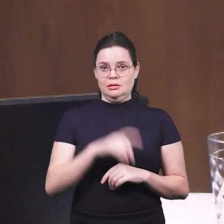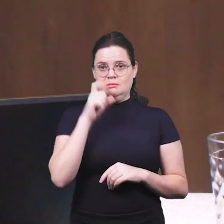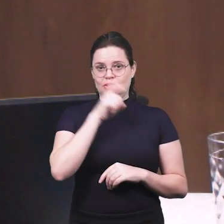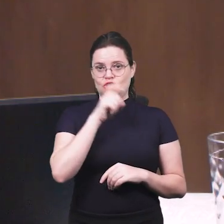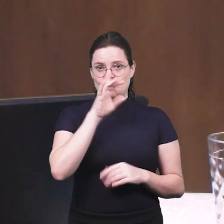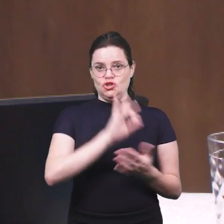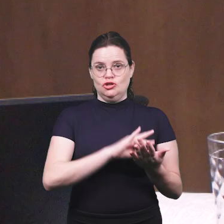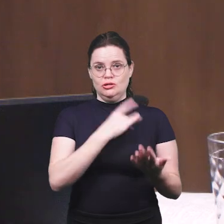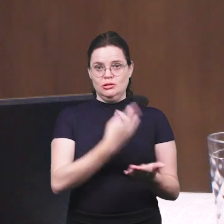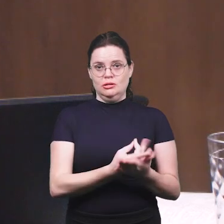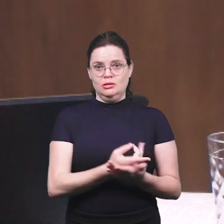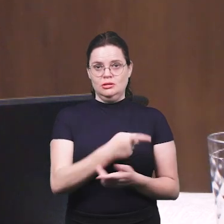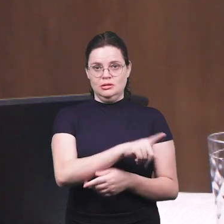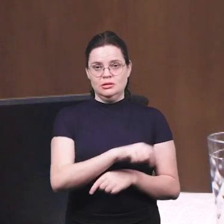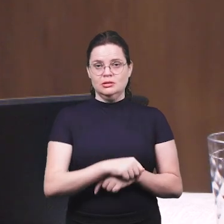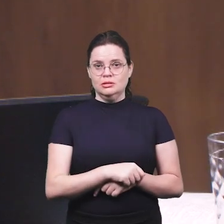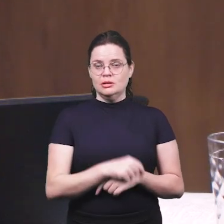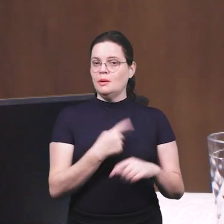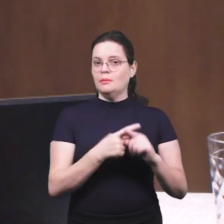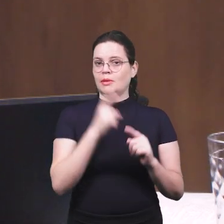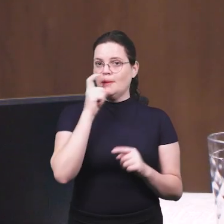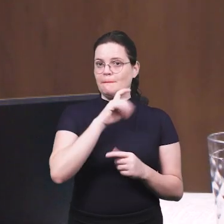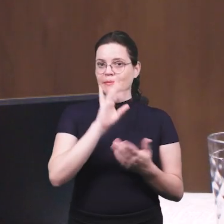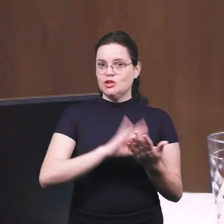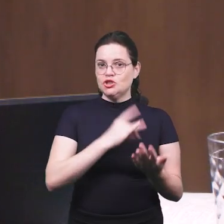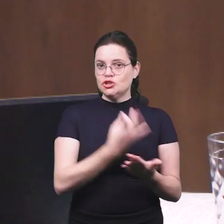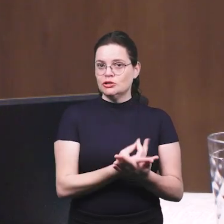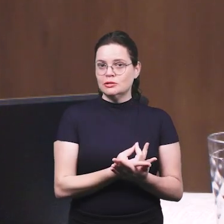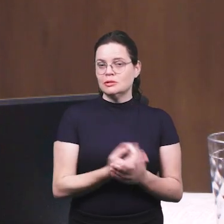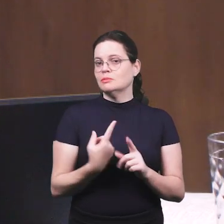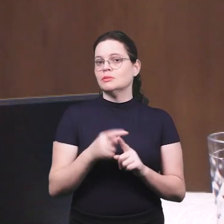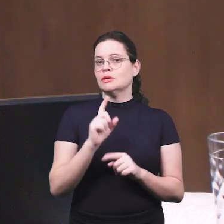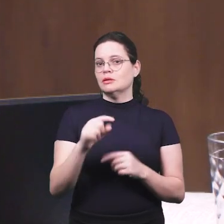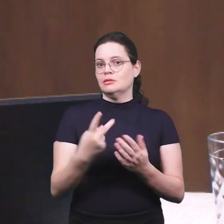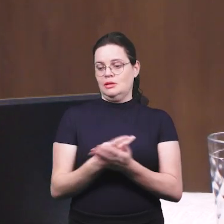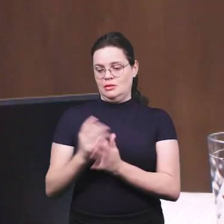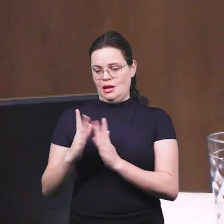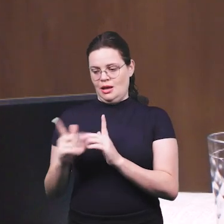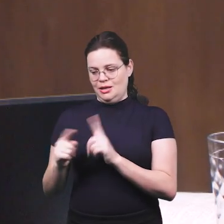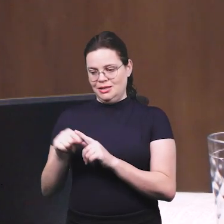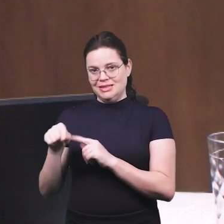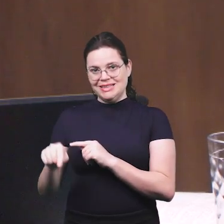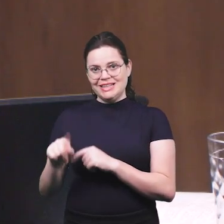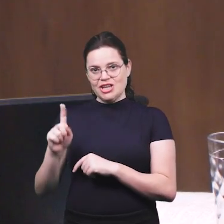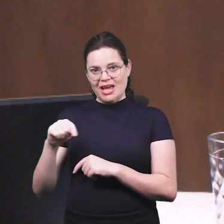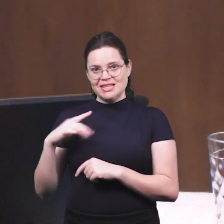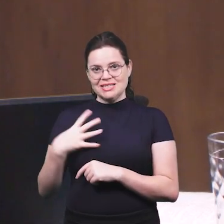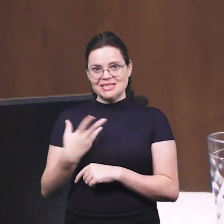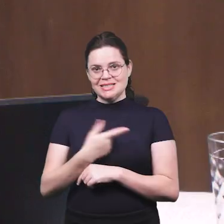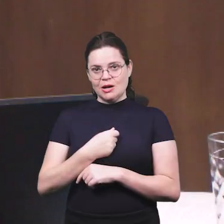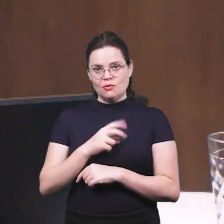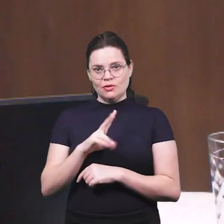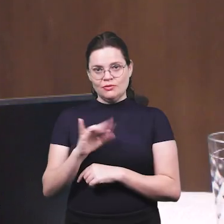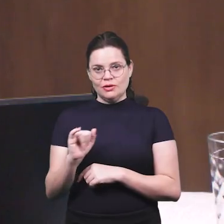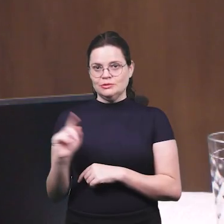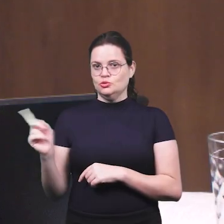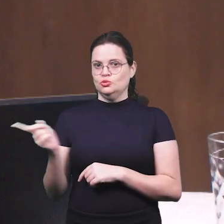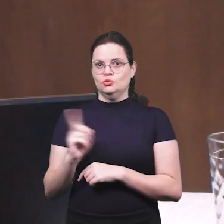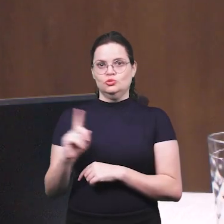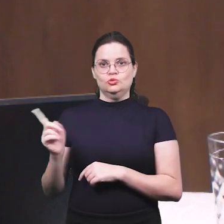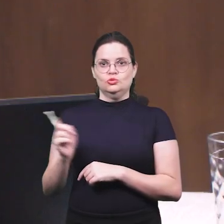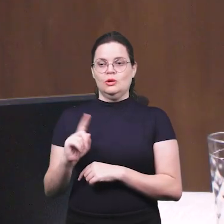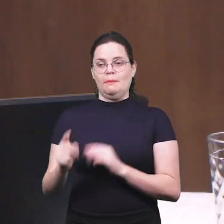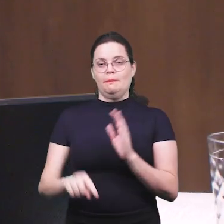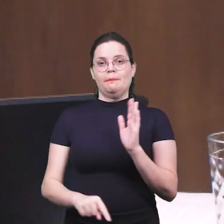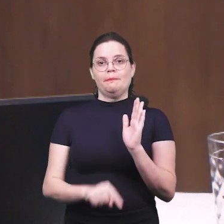via. Então, porque a igreja ela foi estabelecida depois da palavra, ou seja,